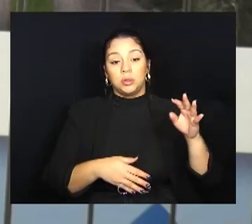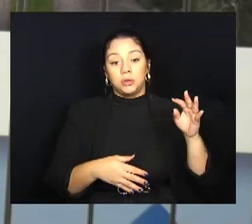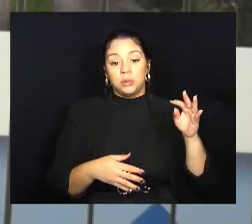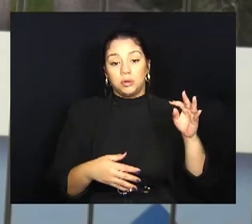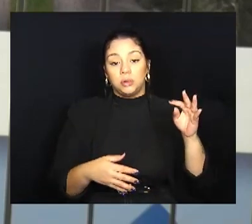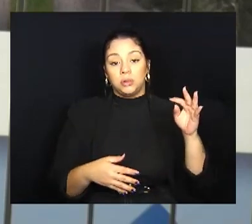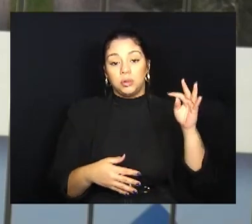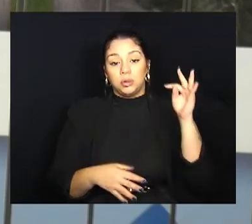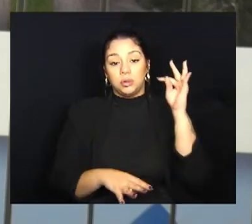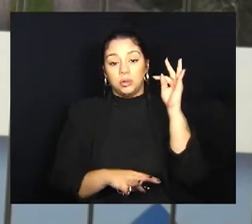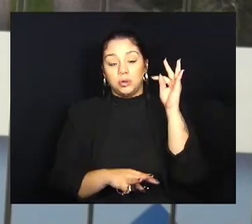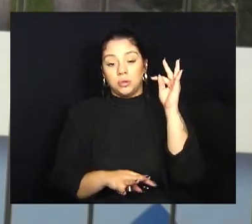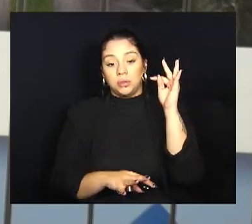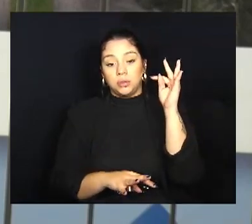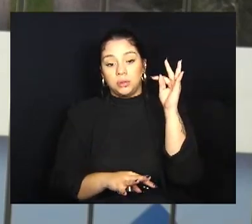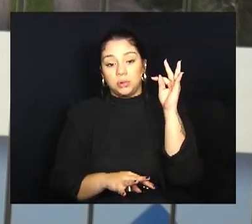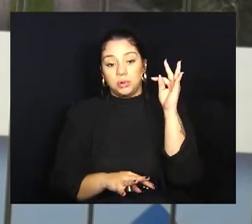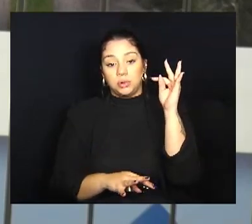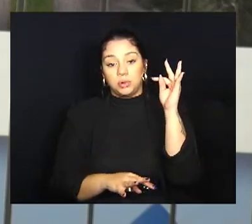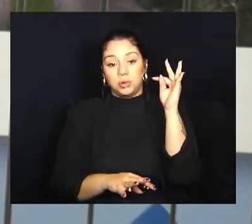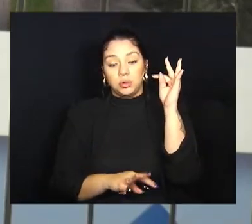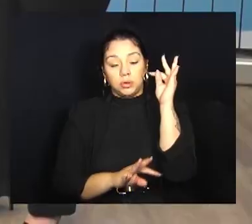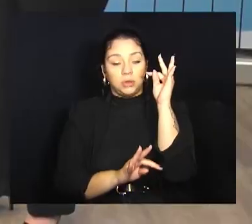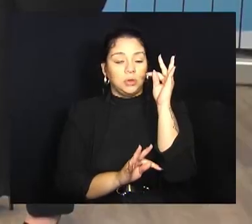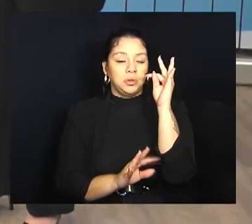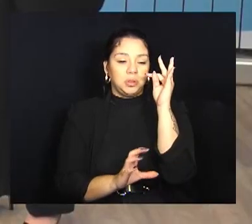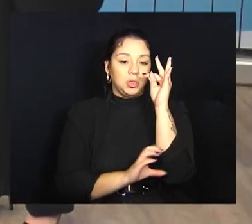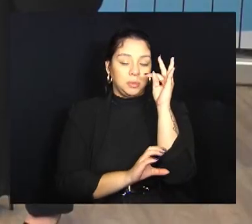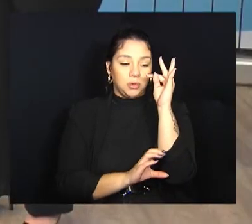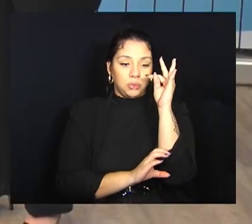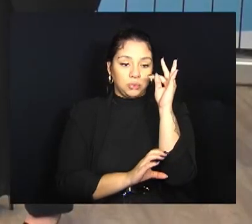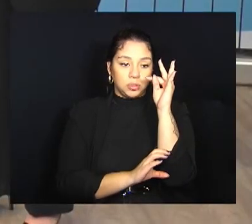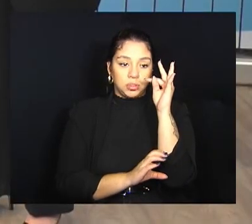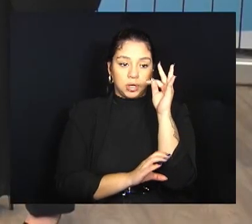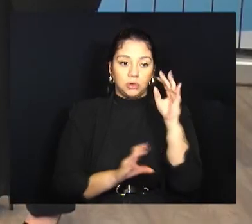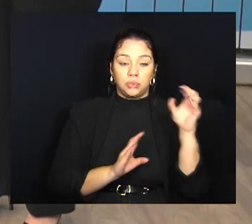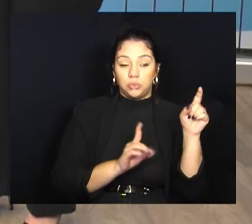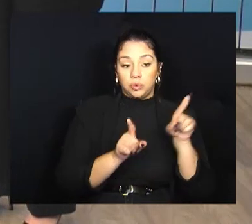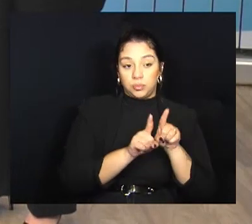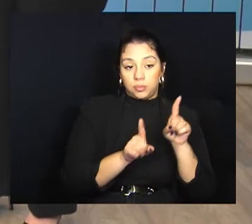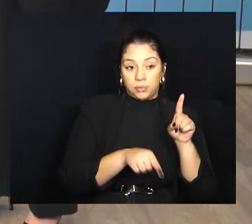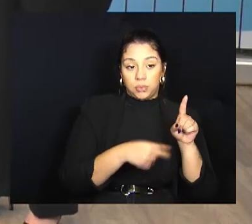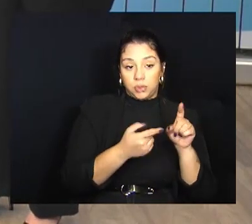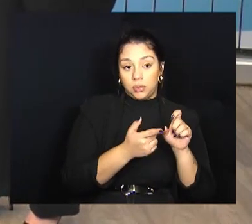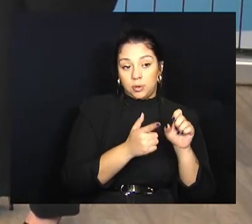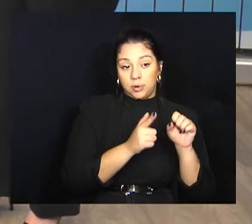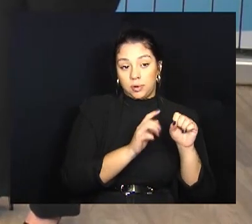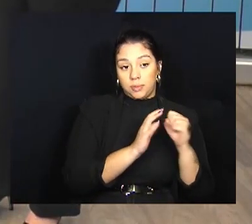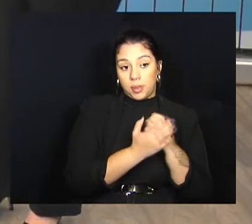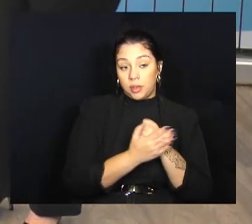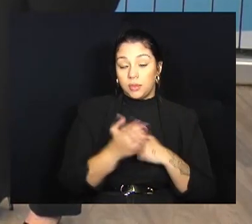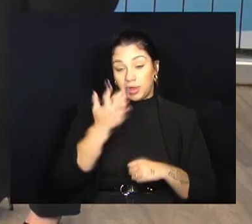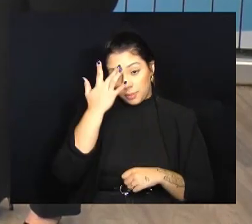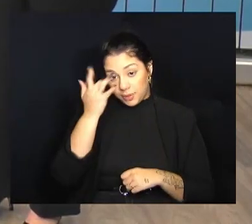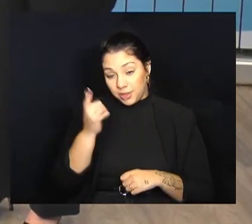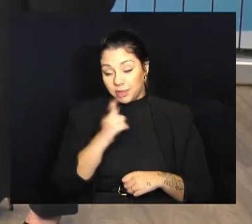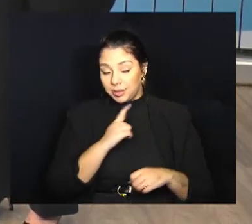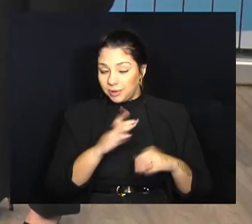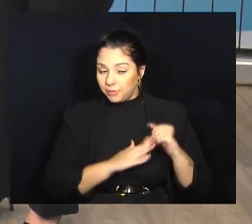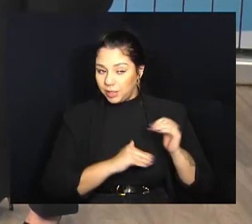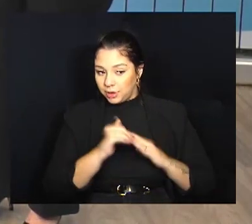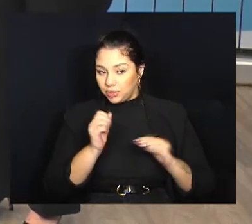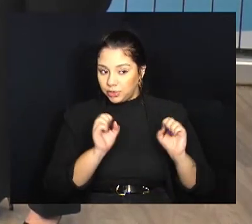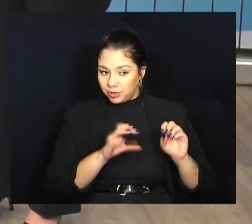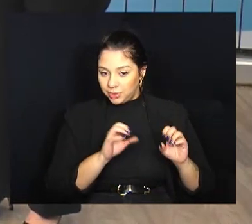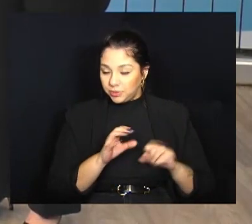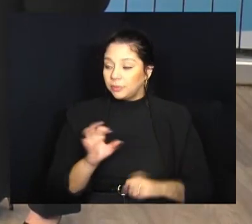sentido centro-bairro. E amanhã tem uma ação educativa importante também da INDEC. Sim, a gente já falou